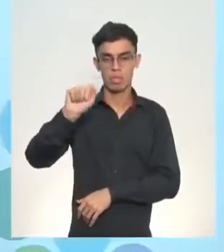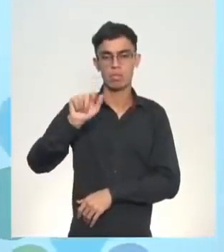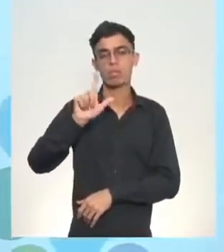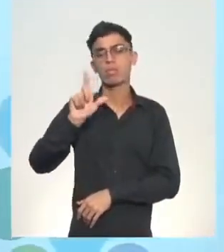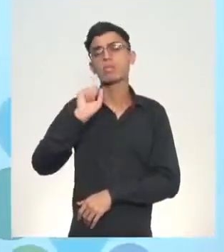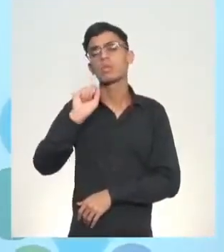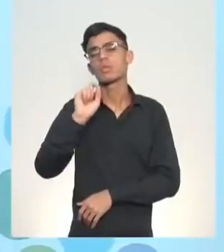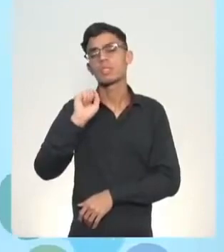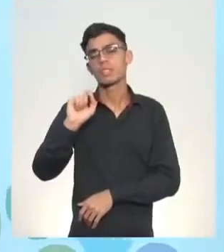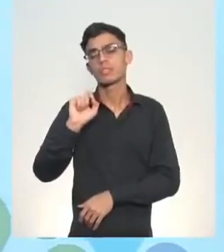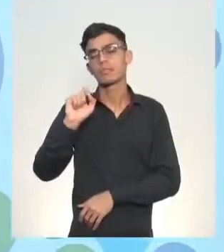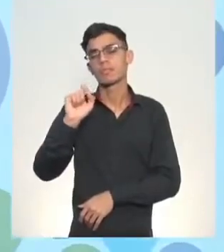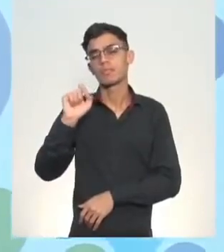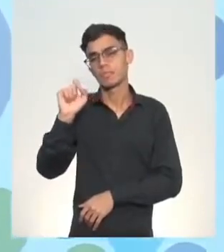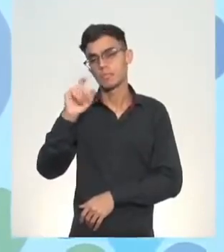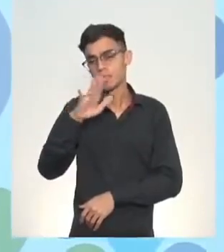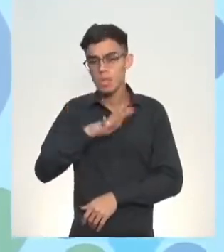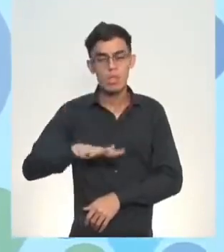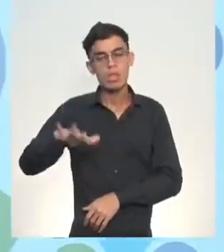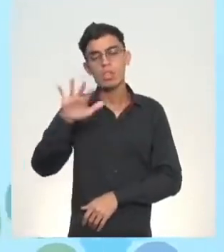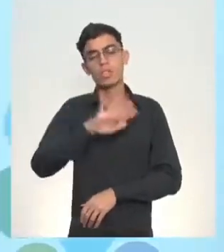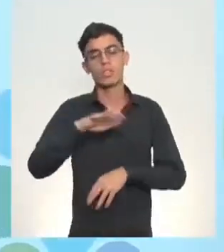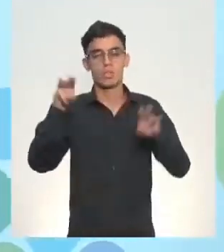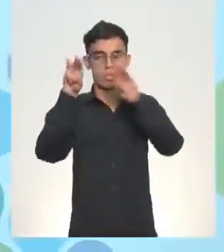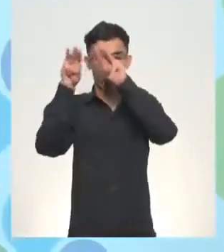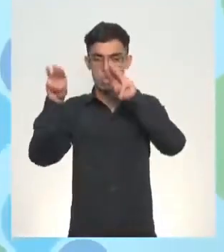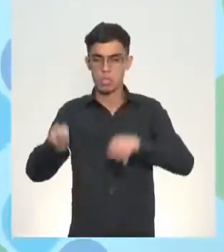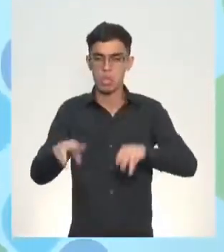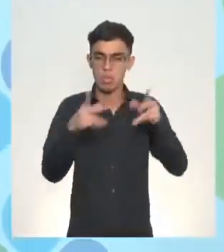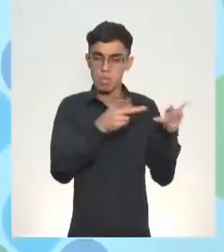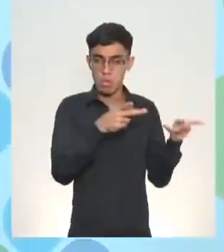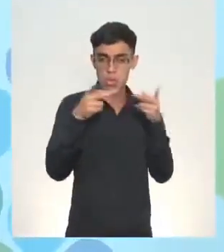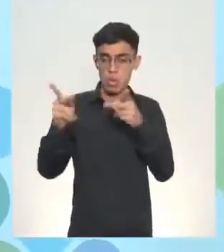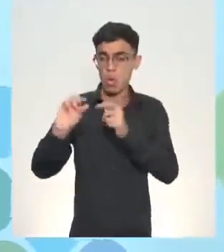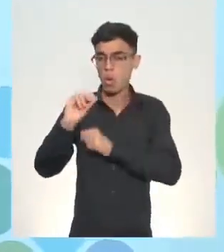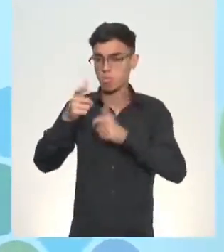quê? Todo mundo que já visitou algum museu, algum